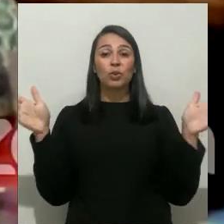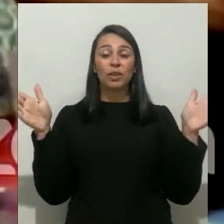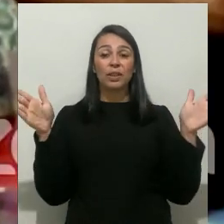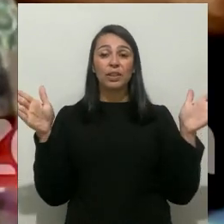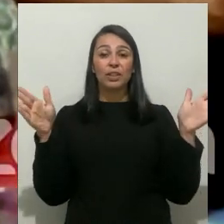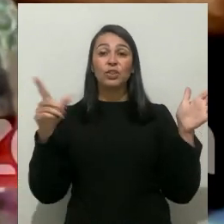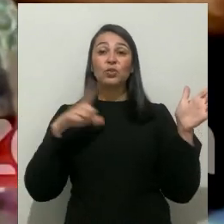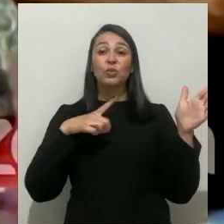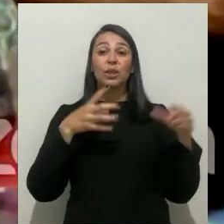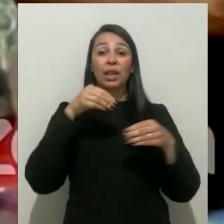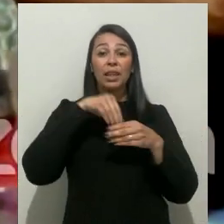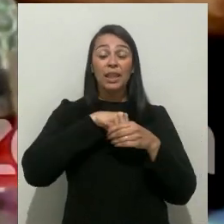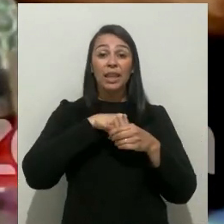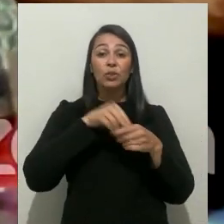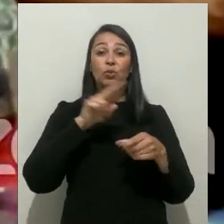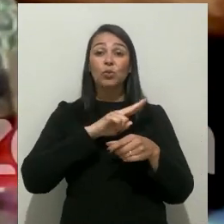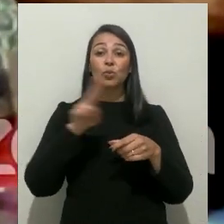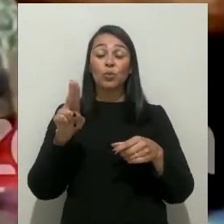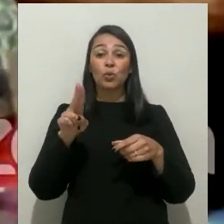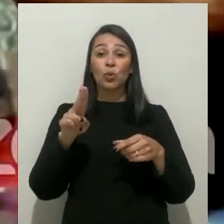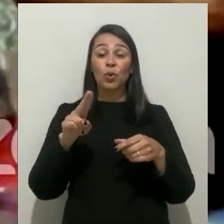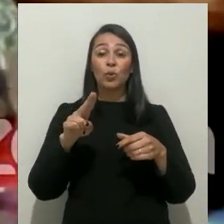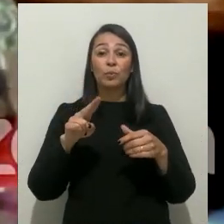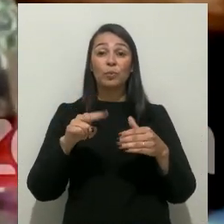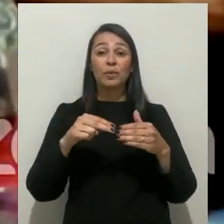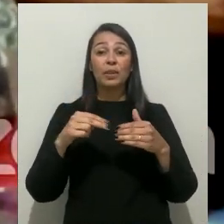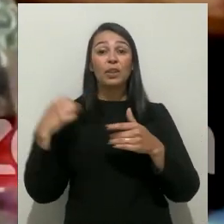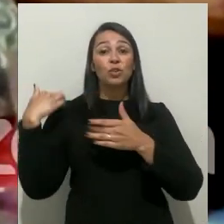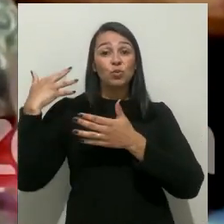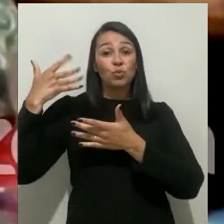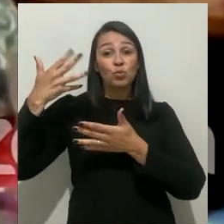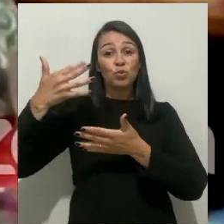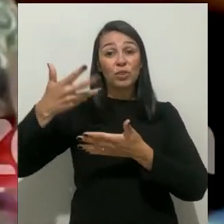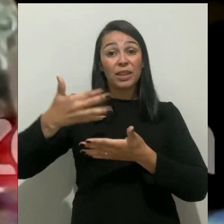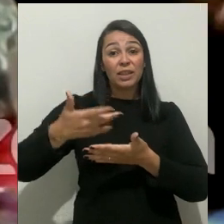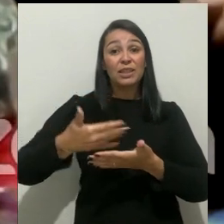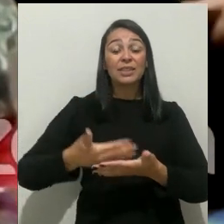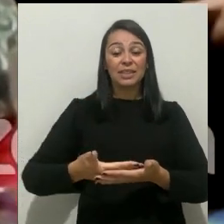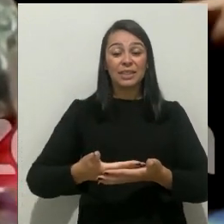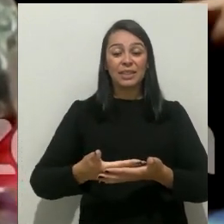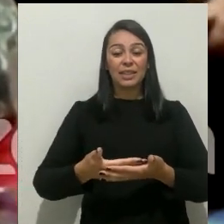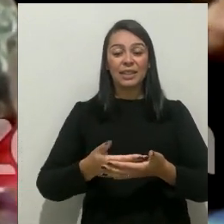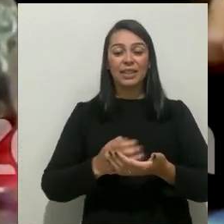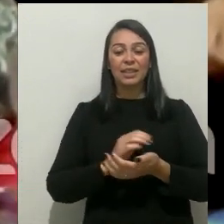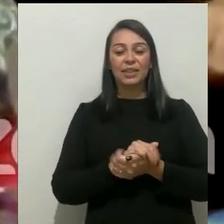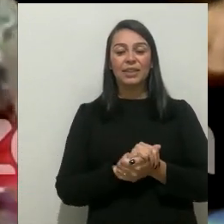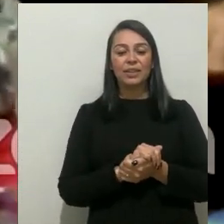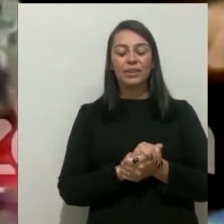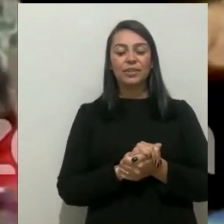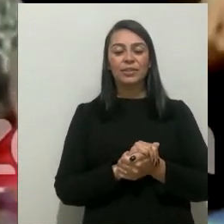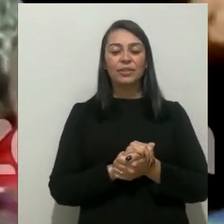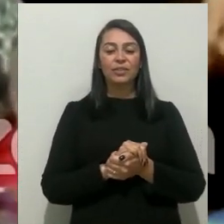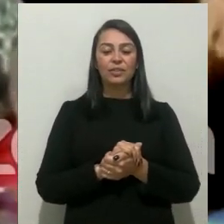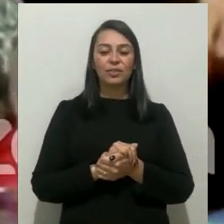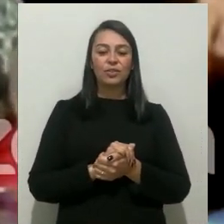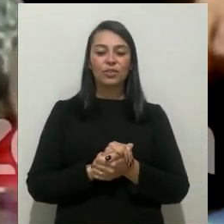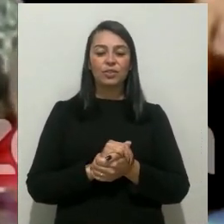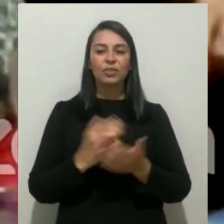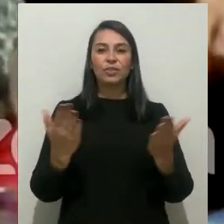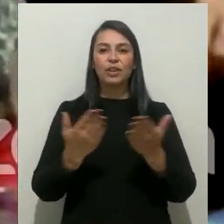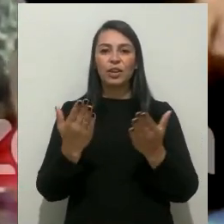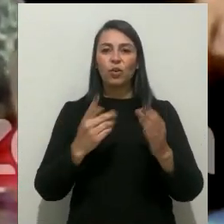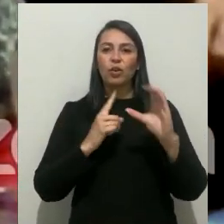nome dos descendentes e dos ascendentes do Heitor Levi, justamente esse judeu que se transformou em